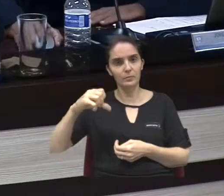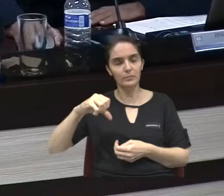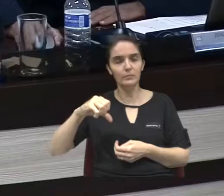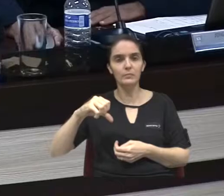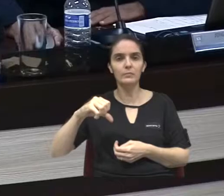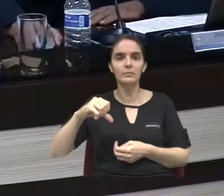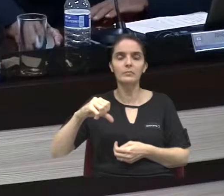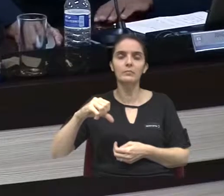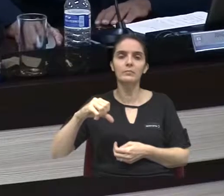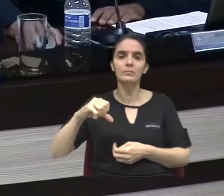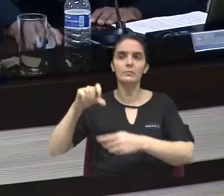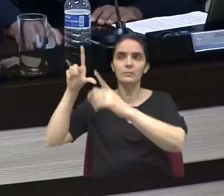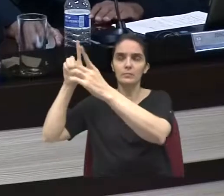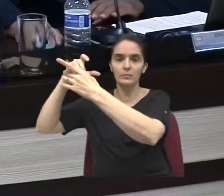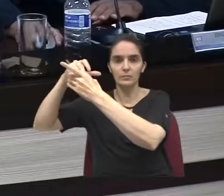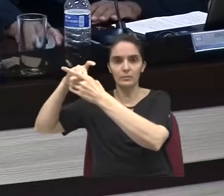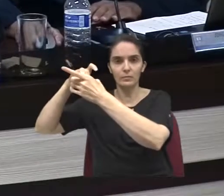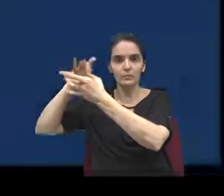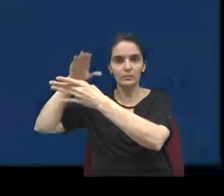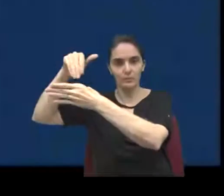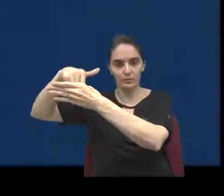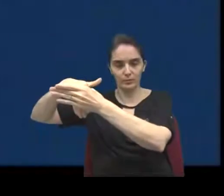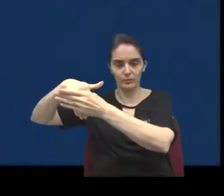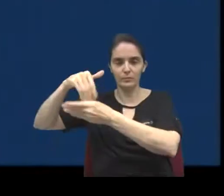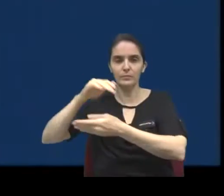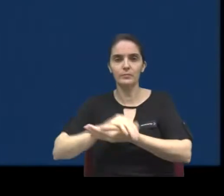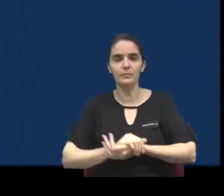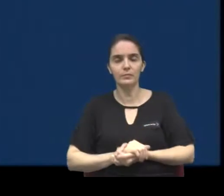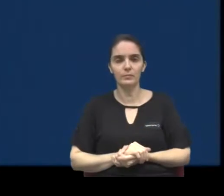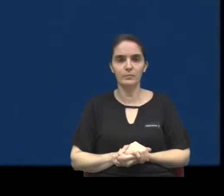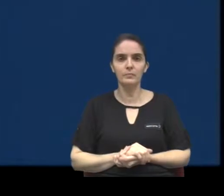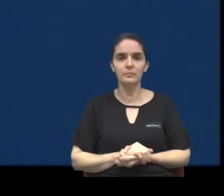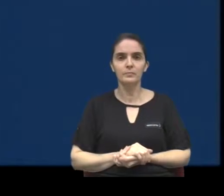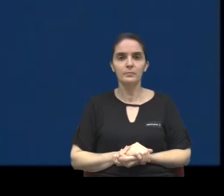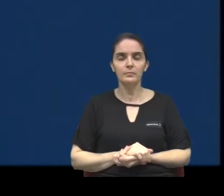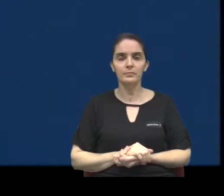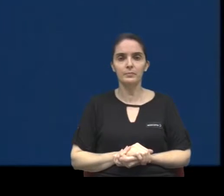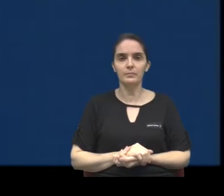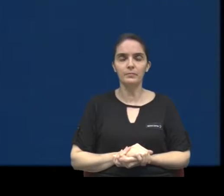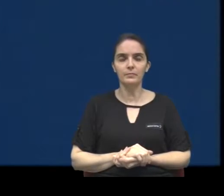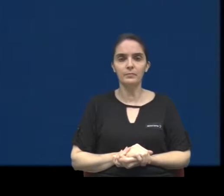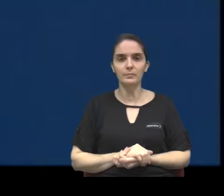vai à votação. Senhores vereadores, registrem o voto.